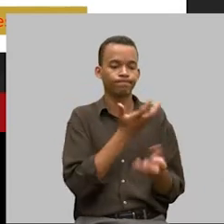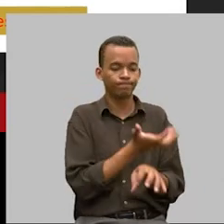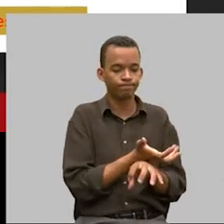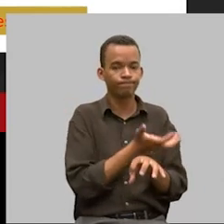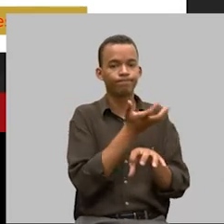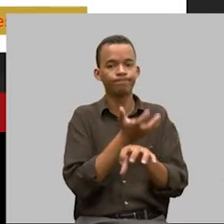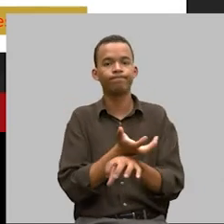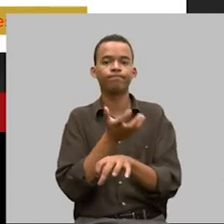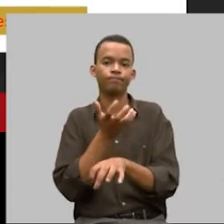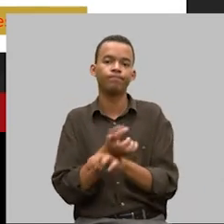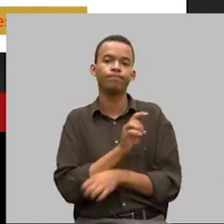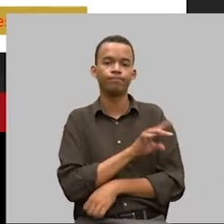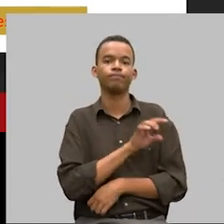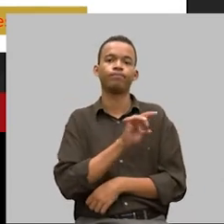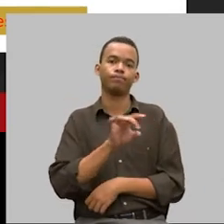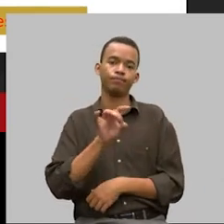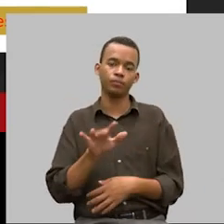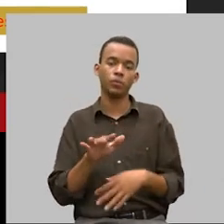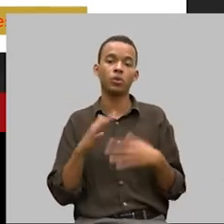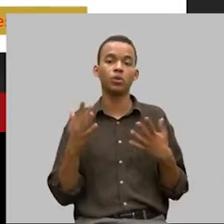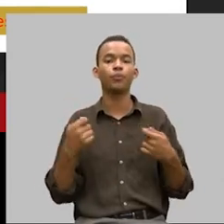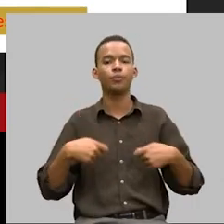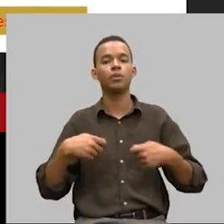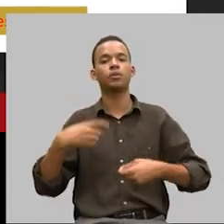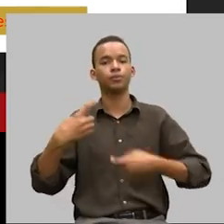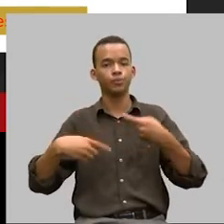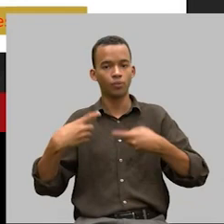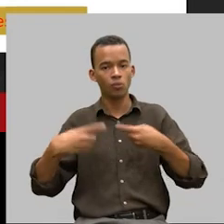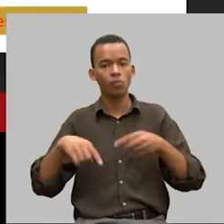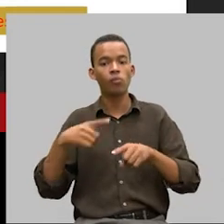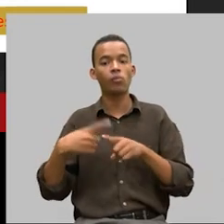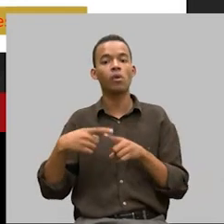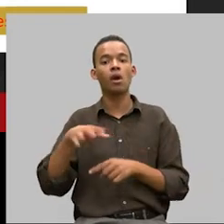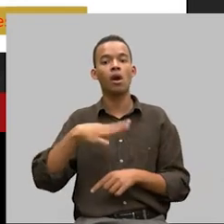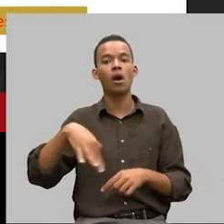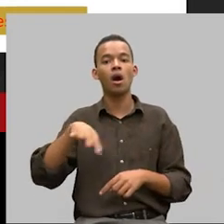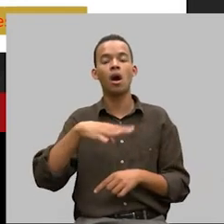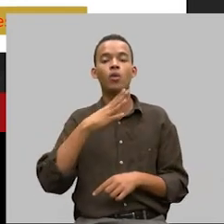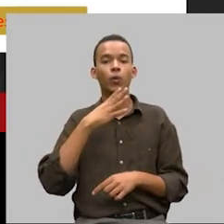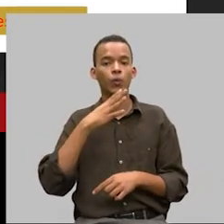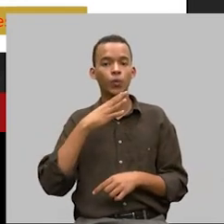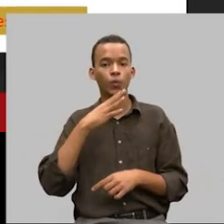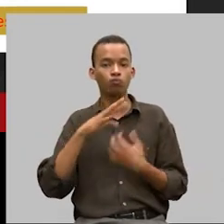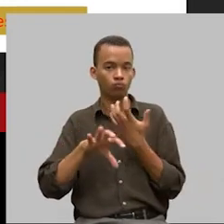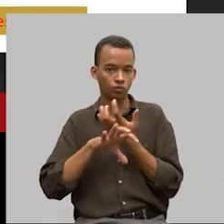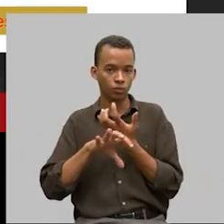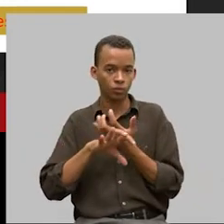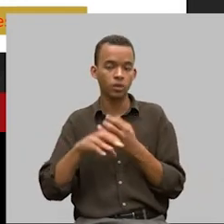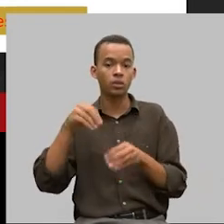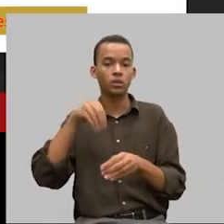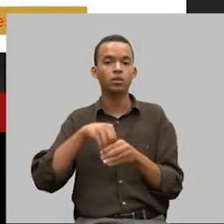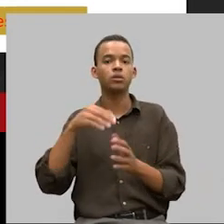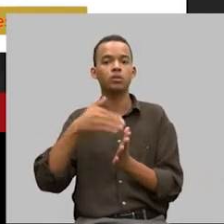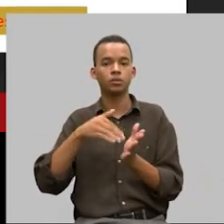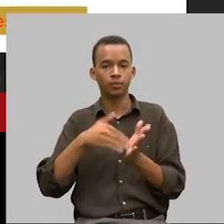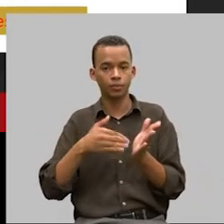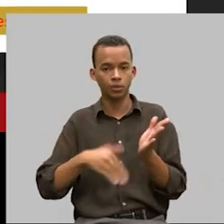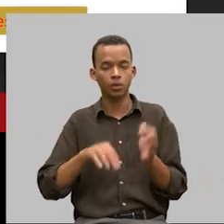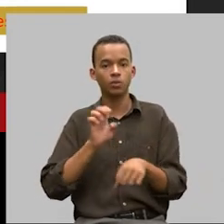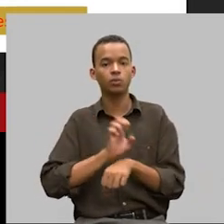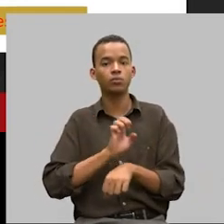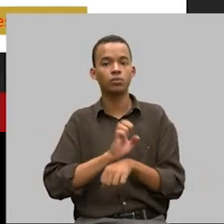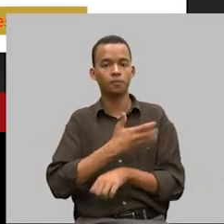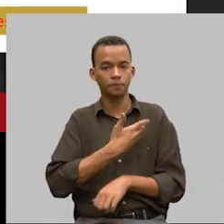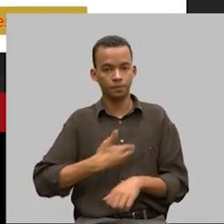necessidade da gente ter essa discussão por área de conhecimento dentro da Secretaria Estadual de Minas Gerais e daí eu coloco algumas